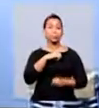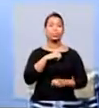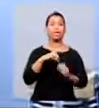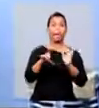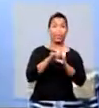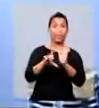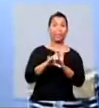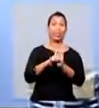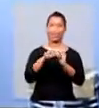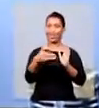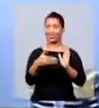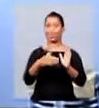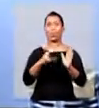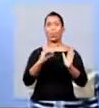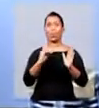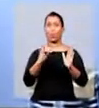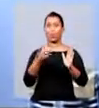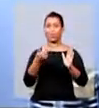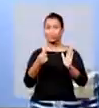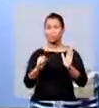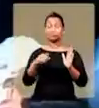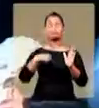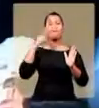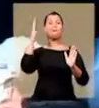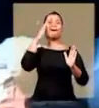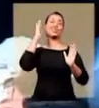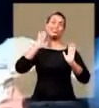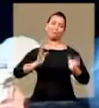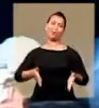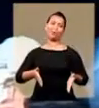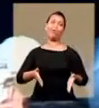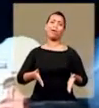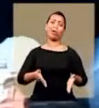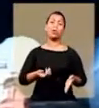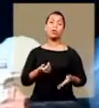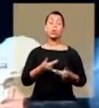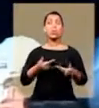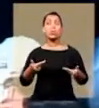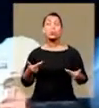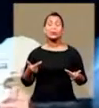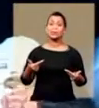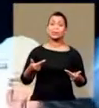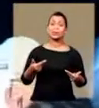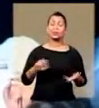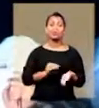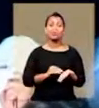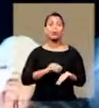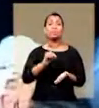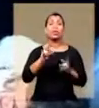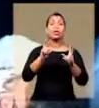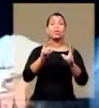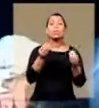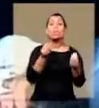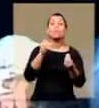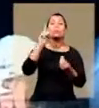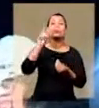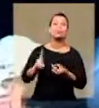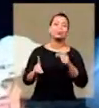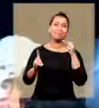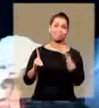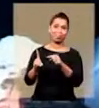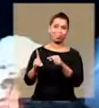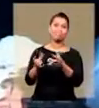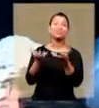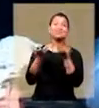única situação que às vezes pega é o tipo de deficiência que eles acabam exigindo, né? Porque para eles é assim, às